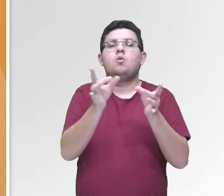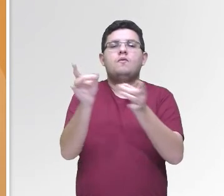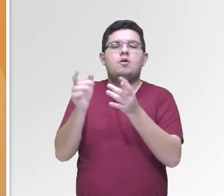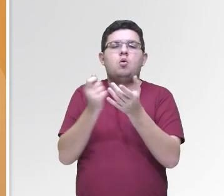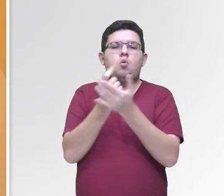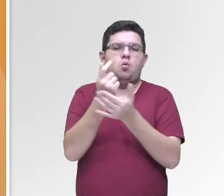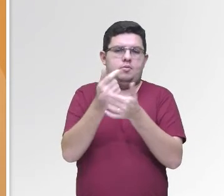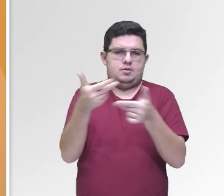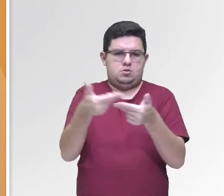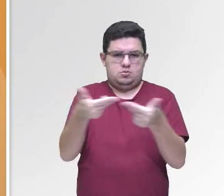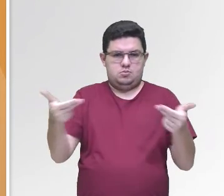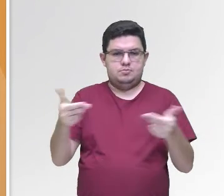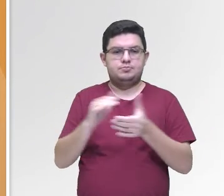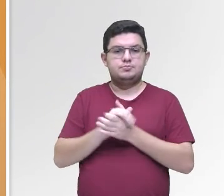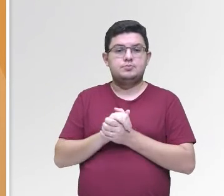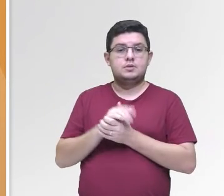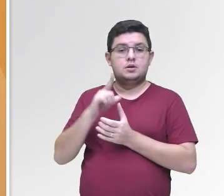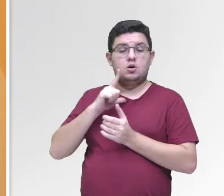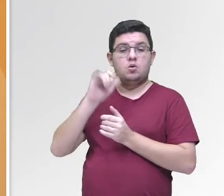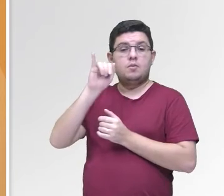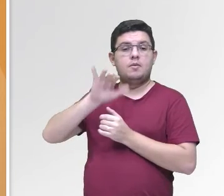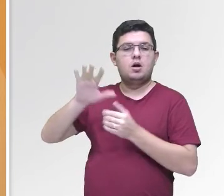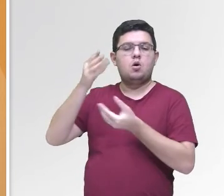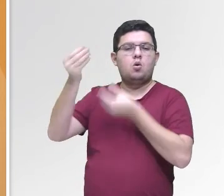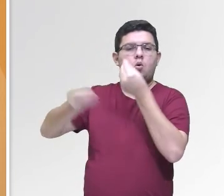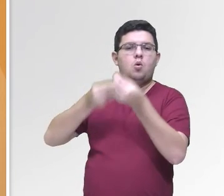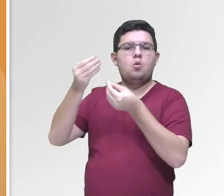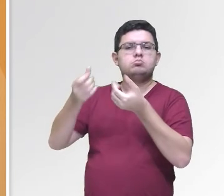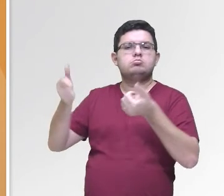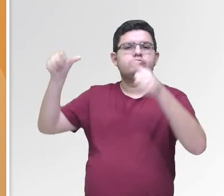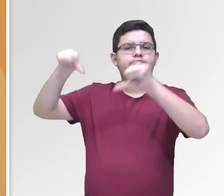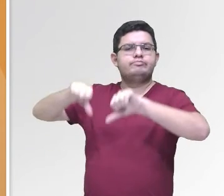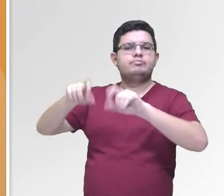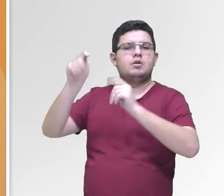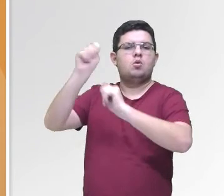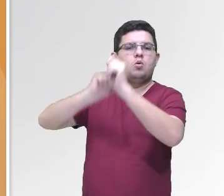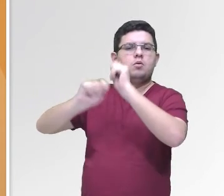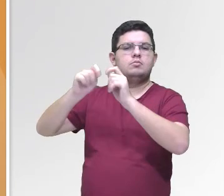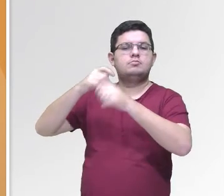que representa aí a crise econômica de